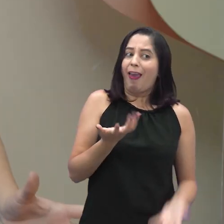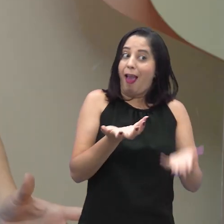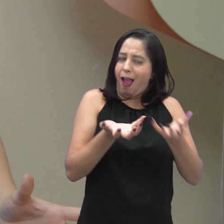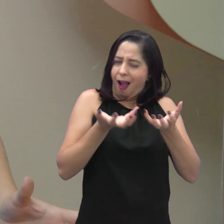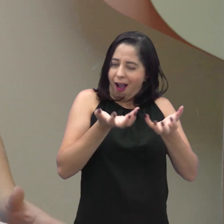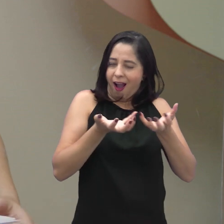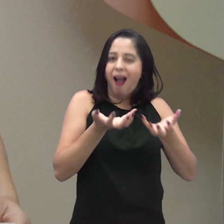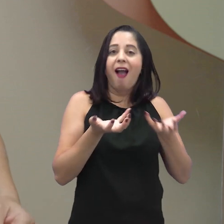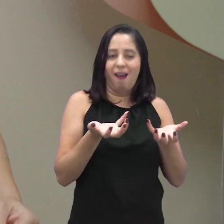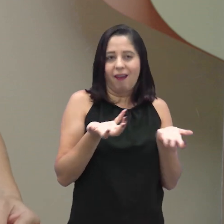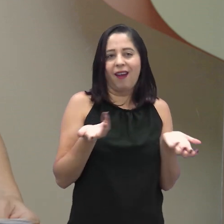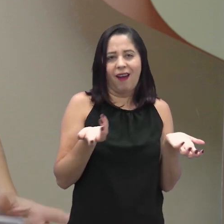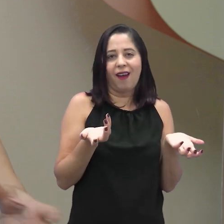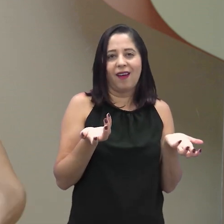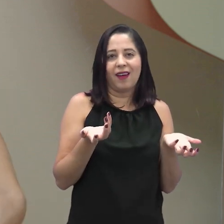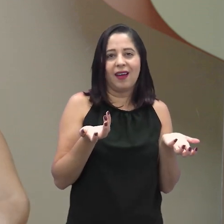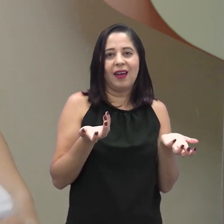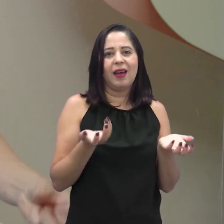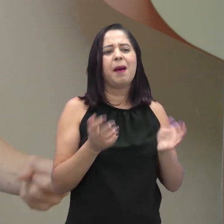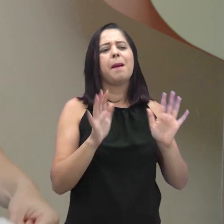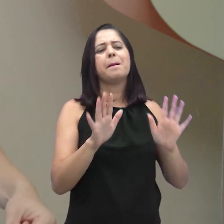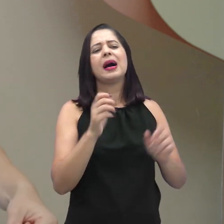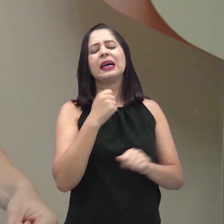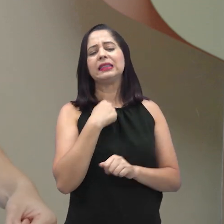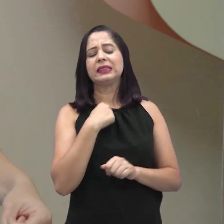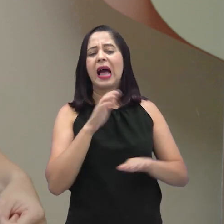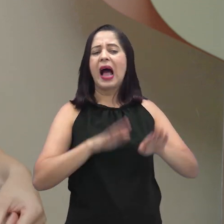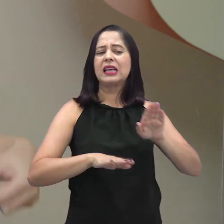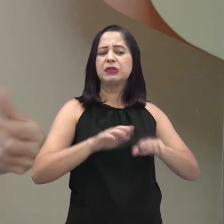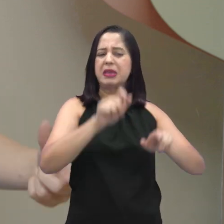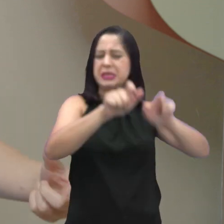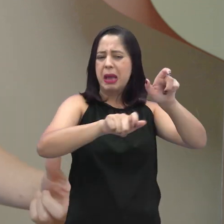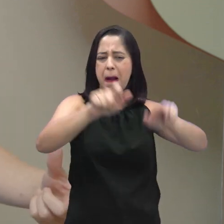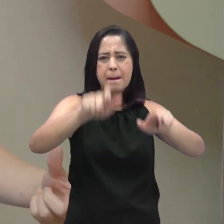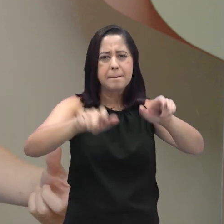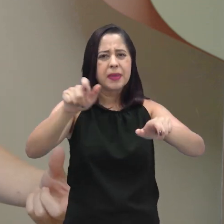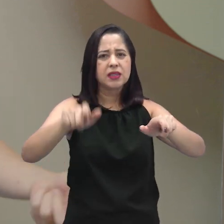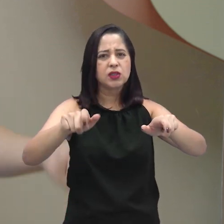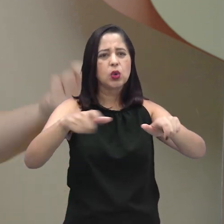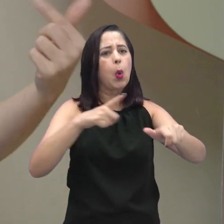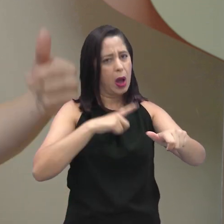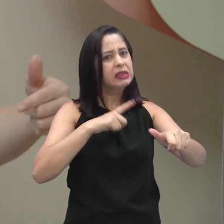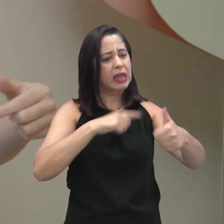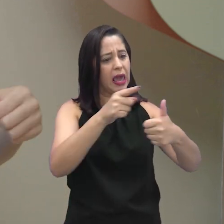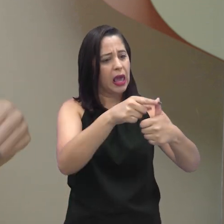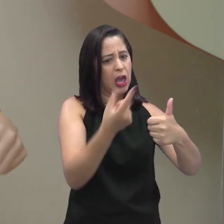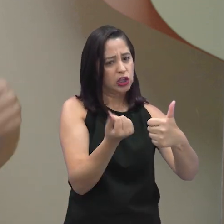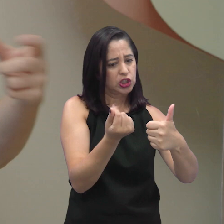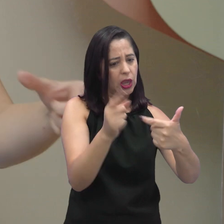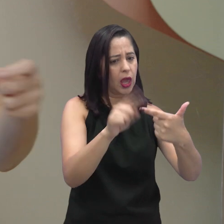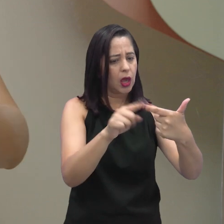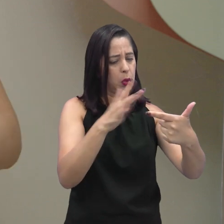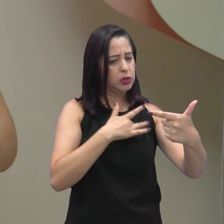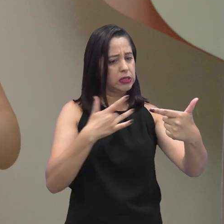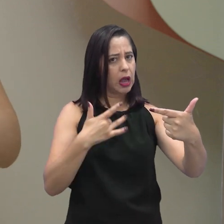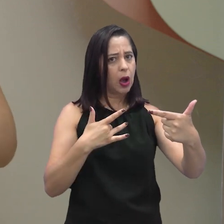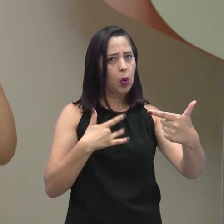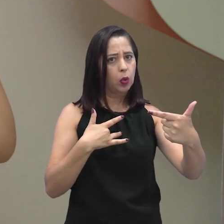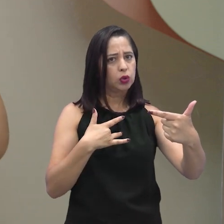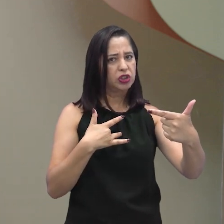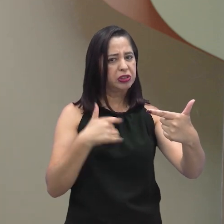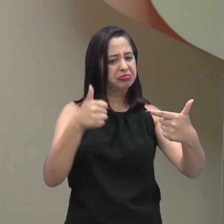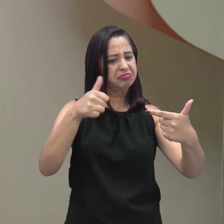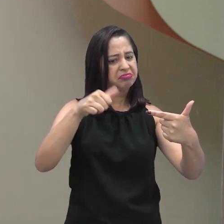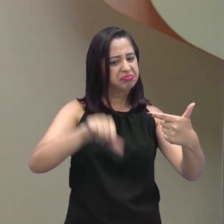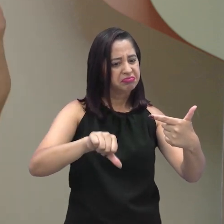não tem como fugir disso. Mas é engraçado que muitas vezes as pessoas têm tudo isso também, mas elas não têm a saúde necessária, né?